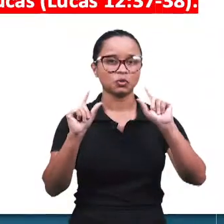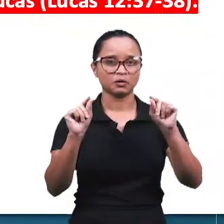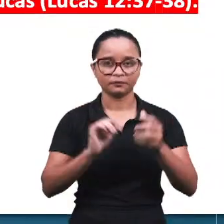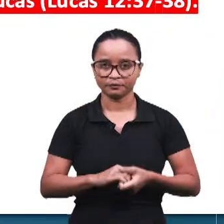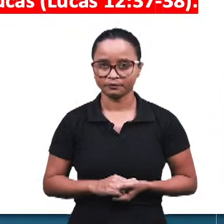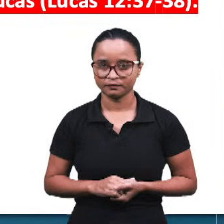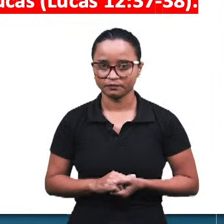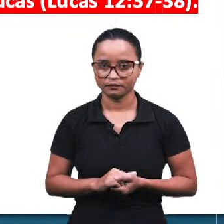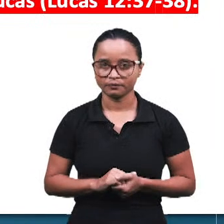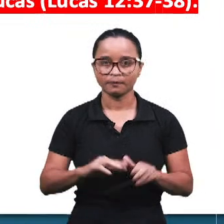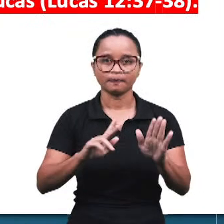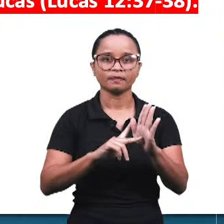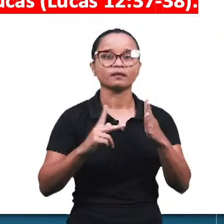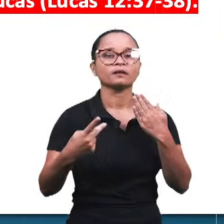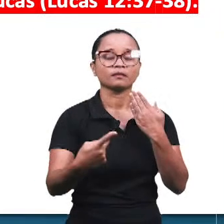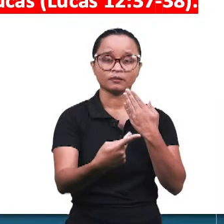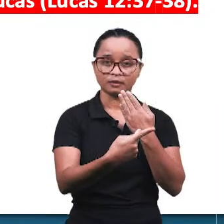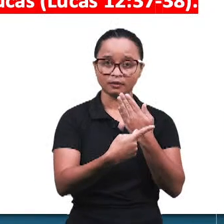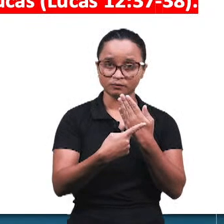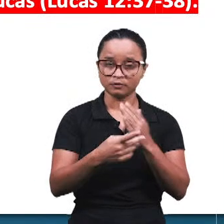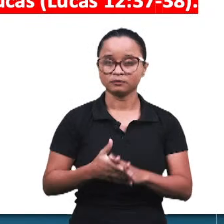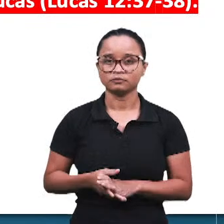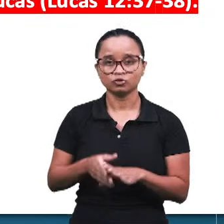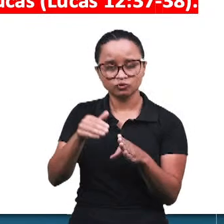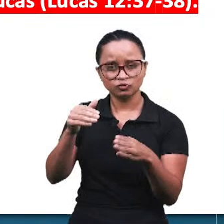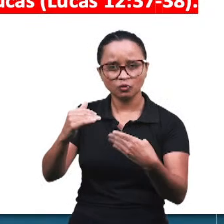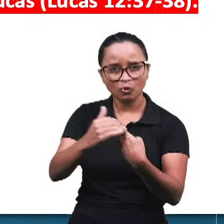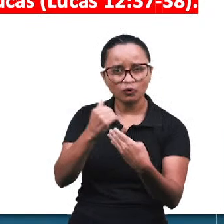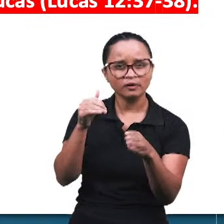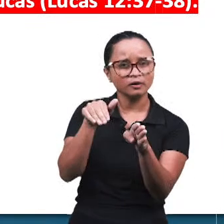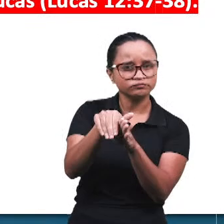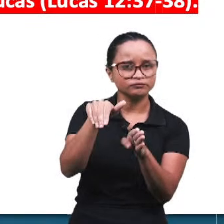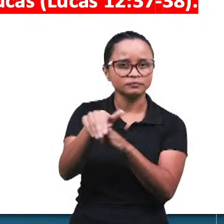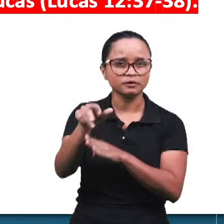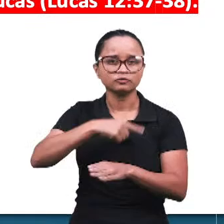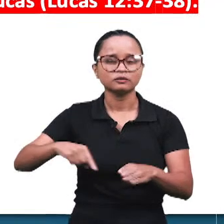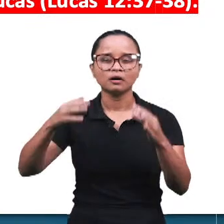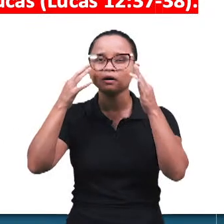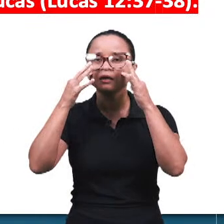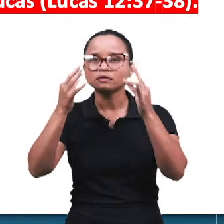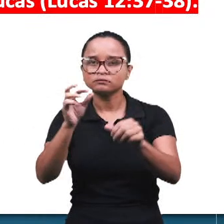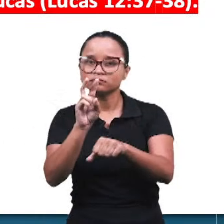assim: a parábola nos adverte para